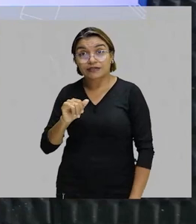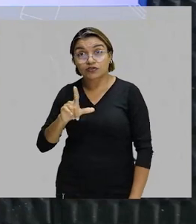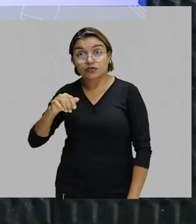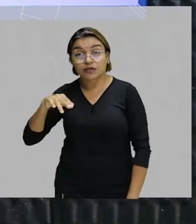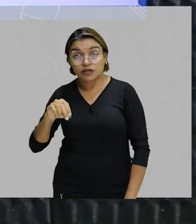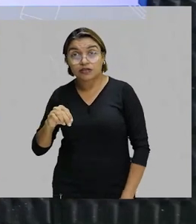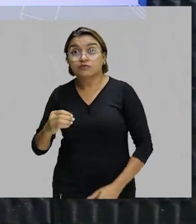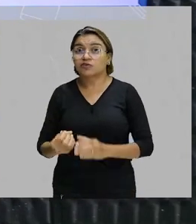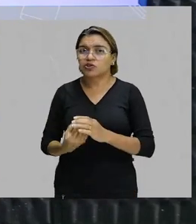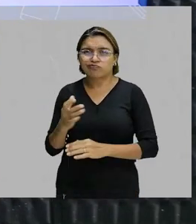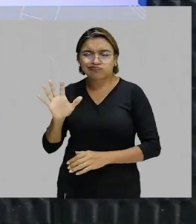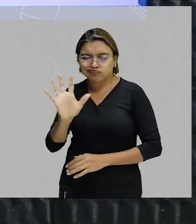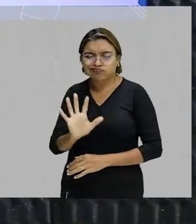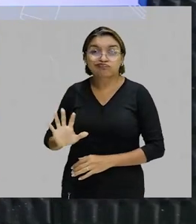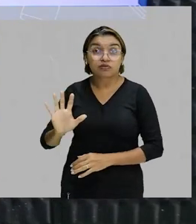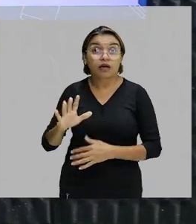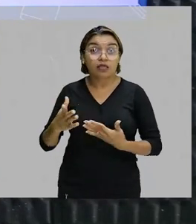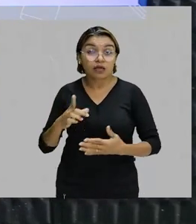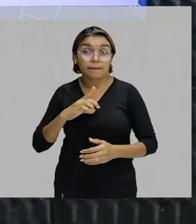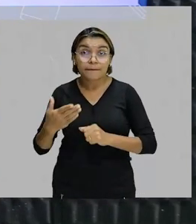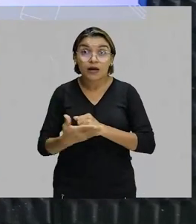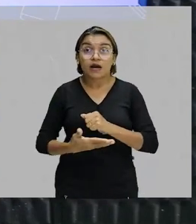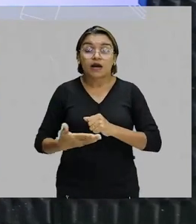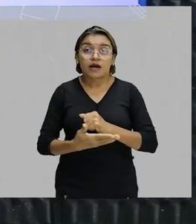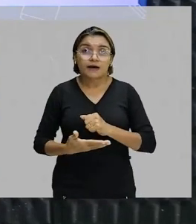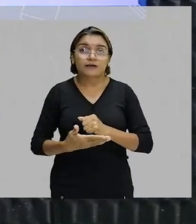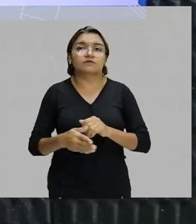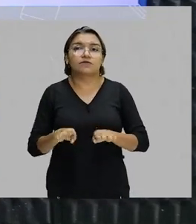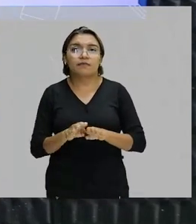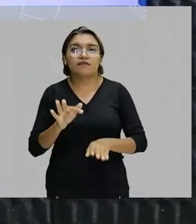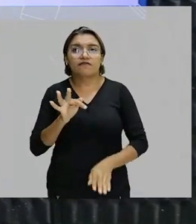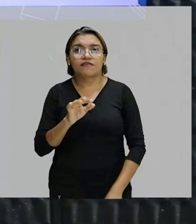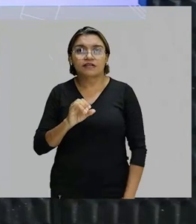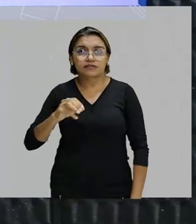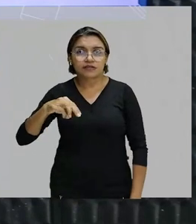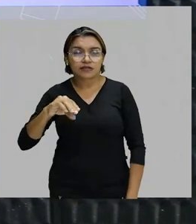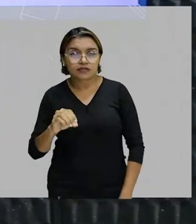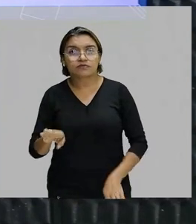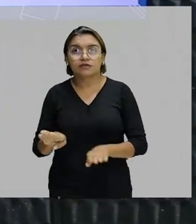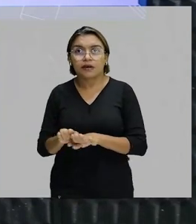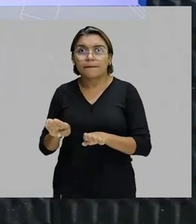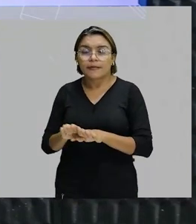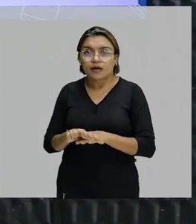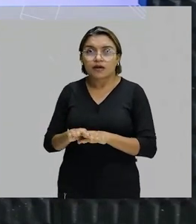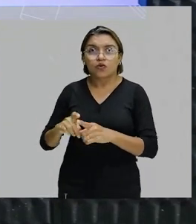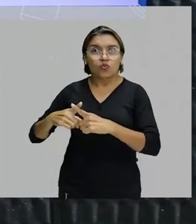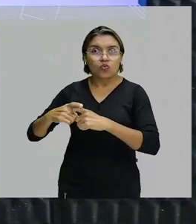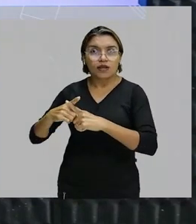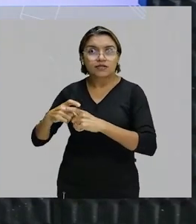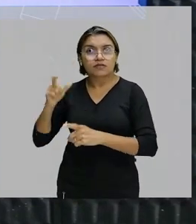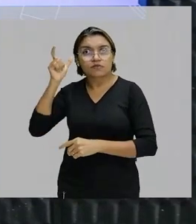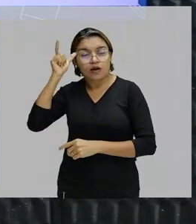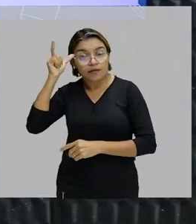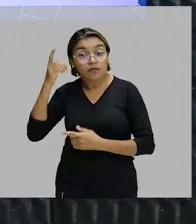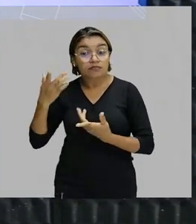ufanismo ultranacionalismo que dá Base pro fascismo italiano e pro nazismo alemão e aí isso acaba